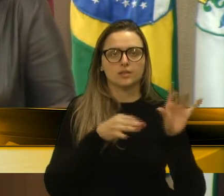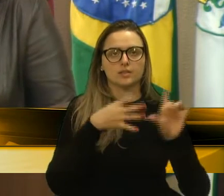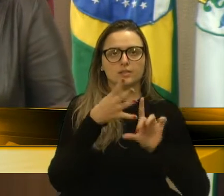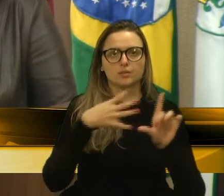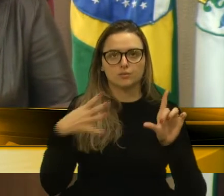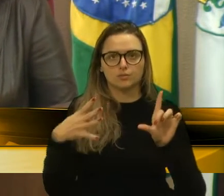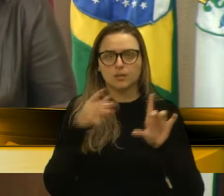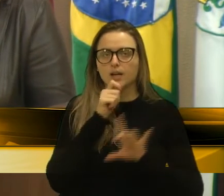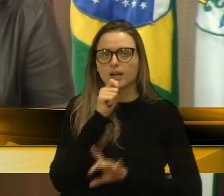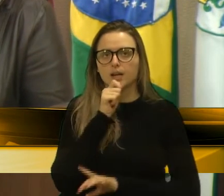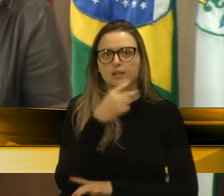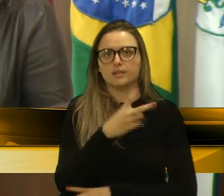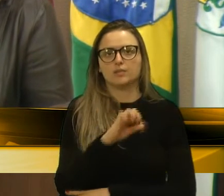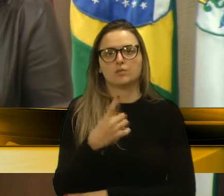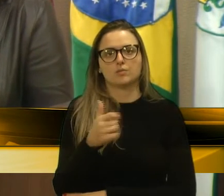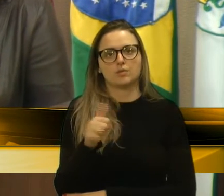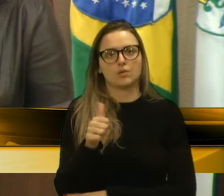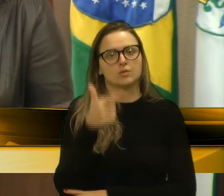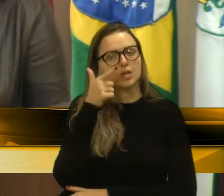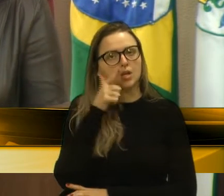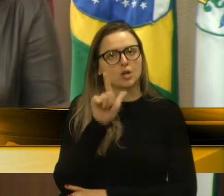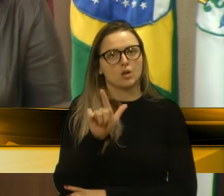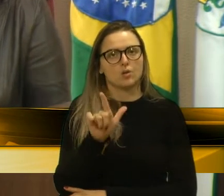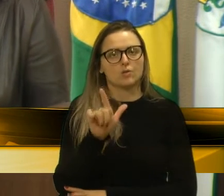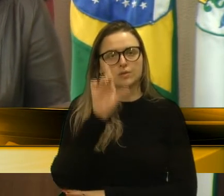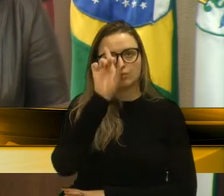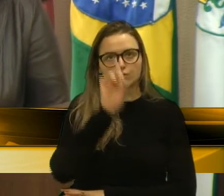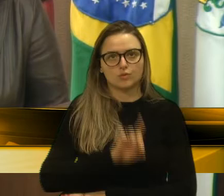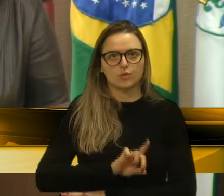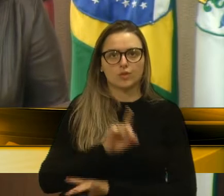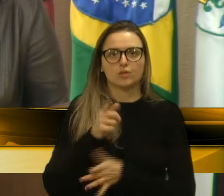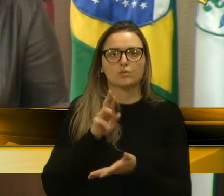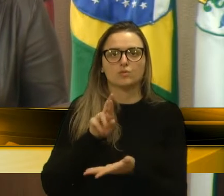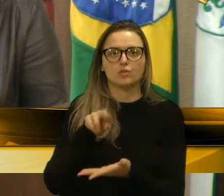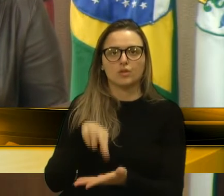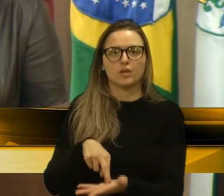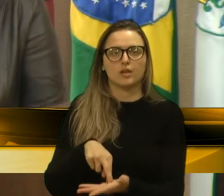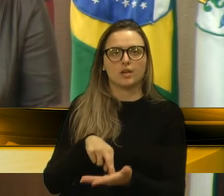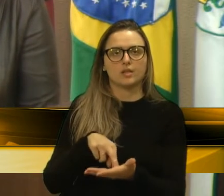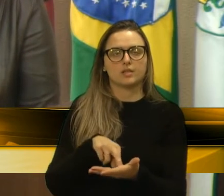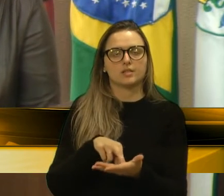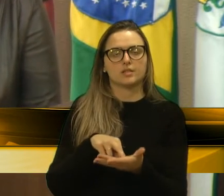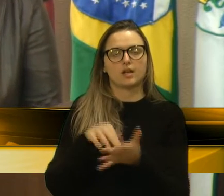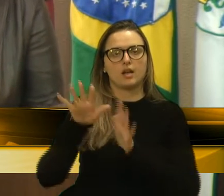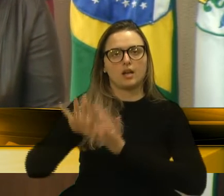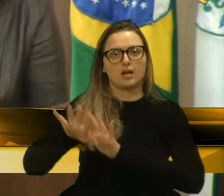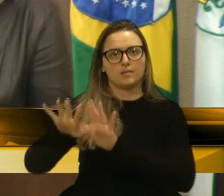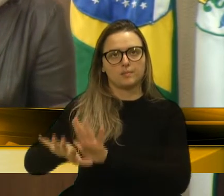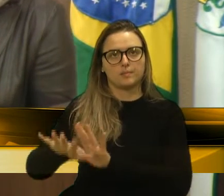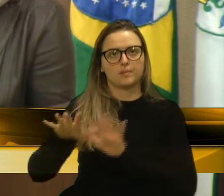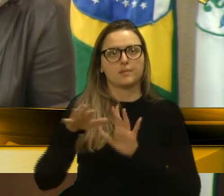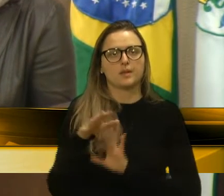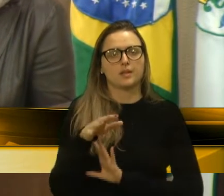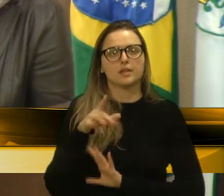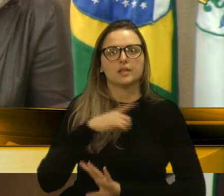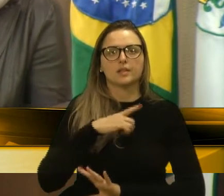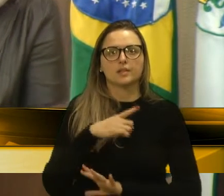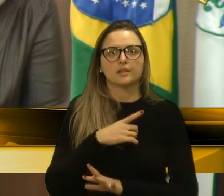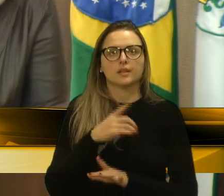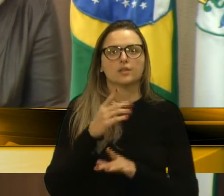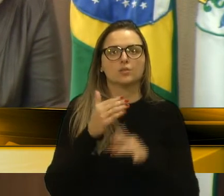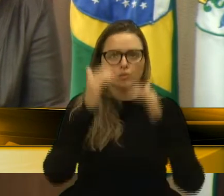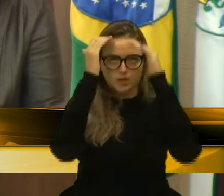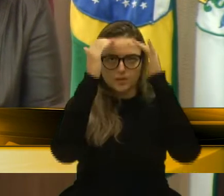ainda em 2011, garantiu esse direito de realização da Parada Livre, em cima de aspectos da